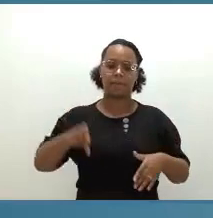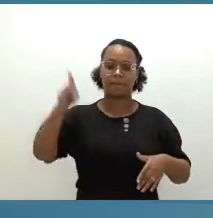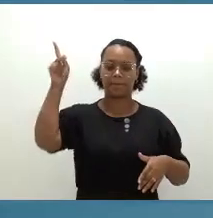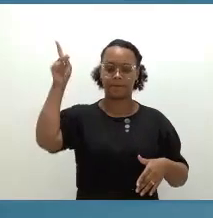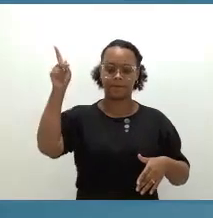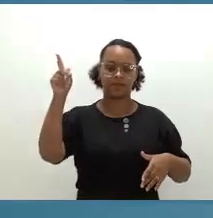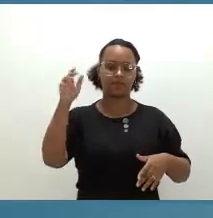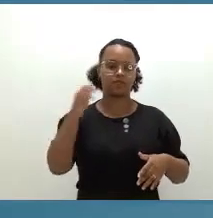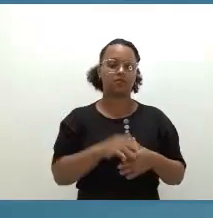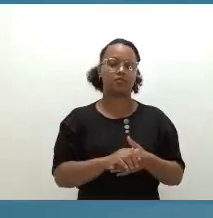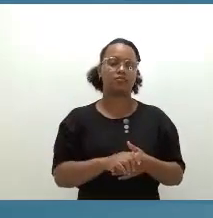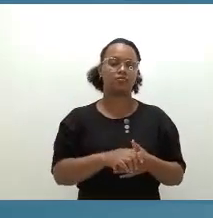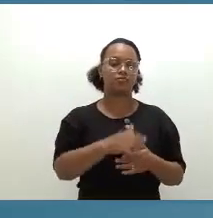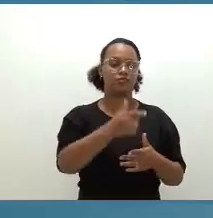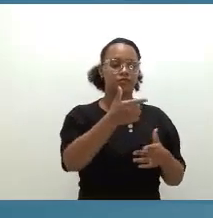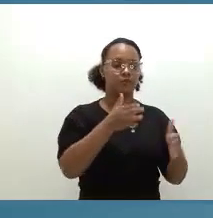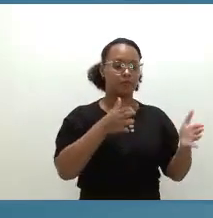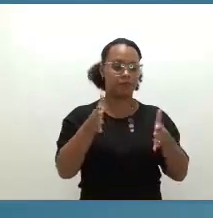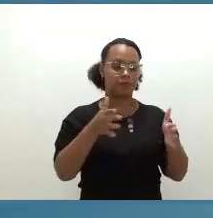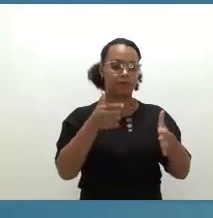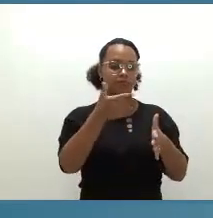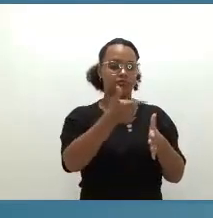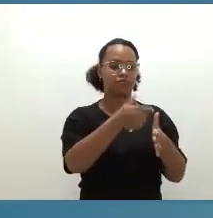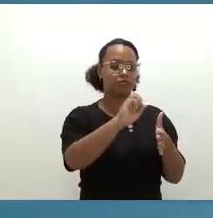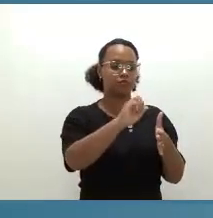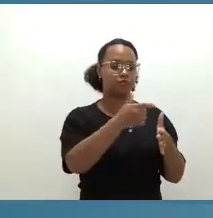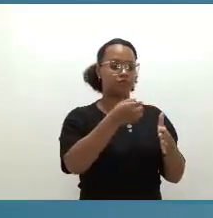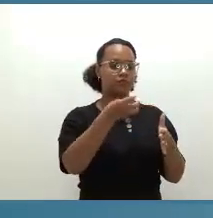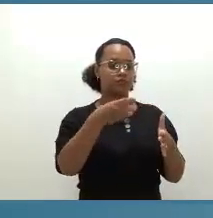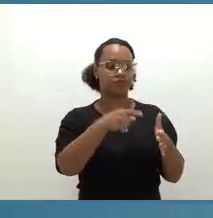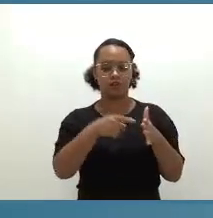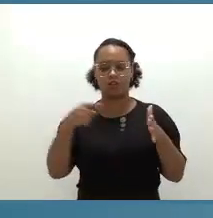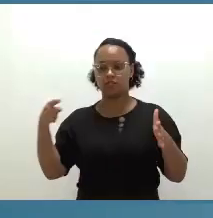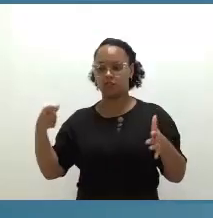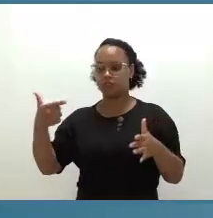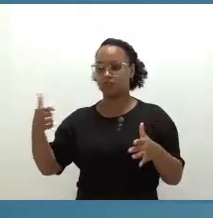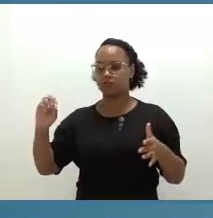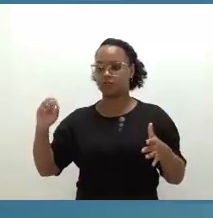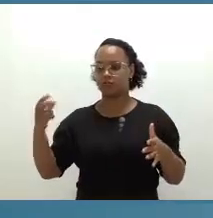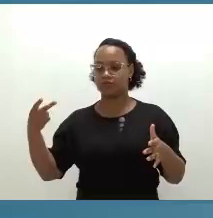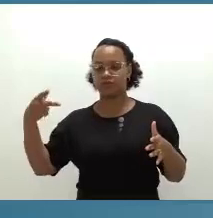2023-2025, com a palavra. Primeiro, eu quero agradecer a Deus,